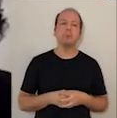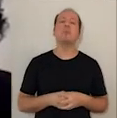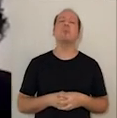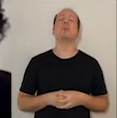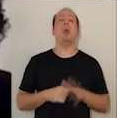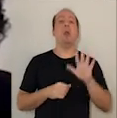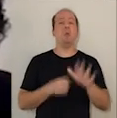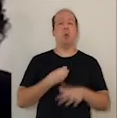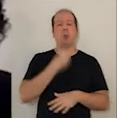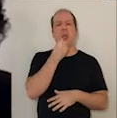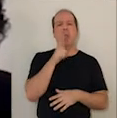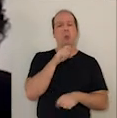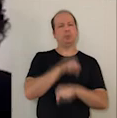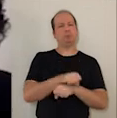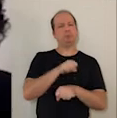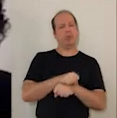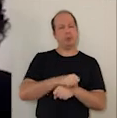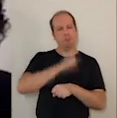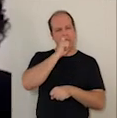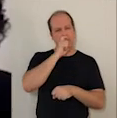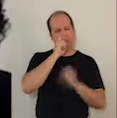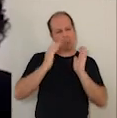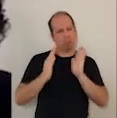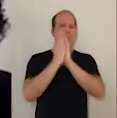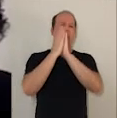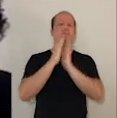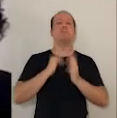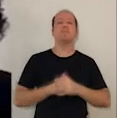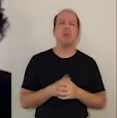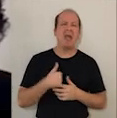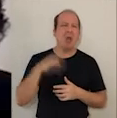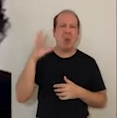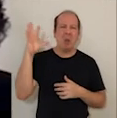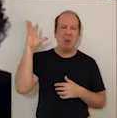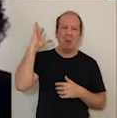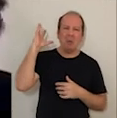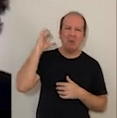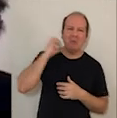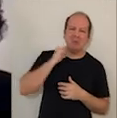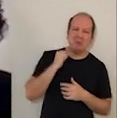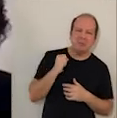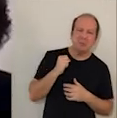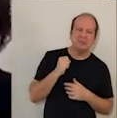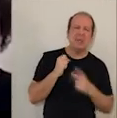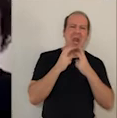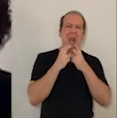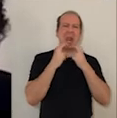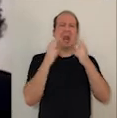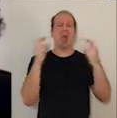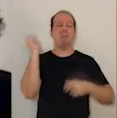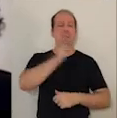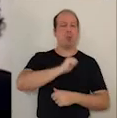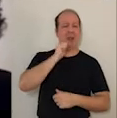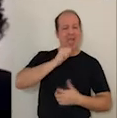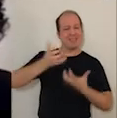Bom, lá estava eu, à espera de meu pai, para confrontá-lo. Então eu ouço um ruge-ruge de saias. Era uma mulher que não